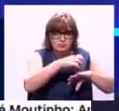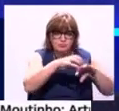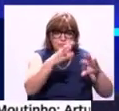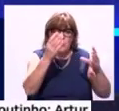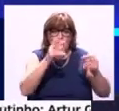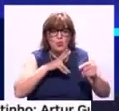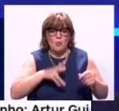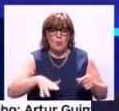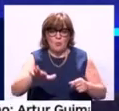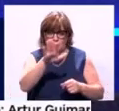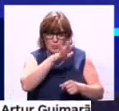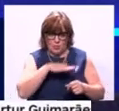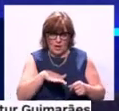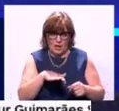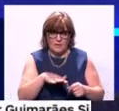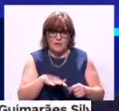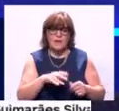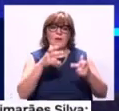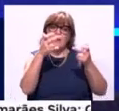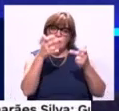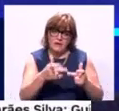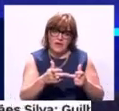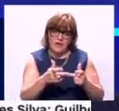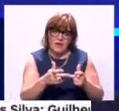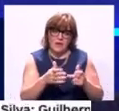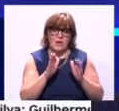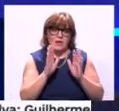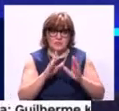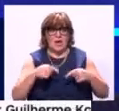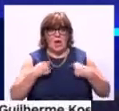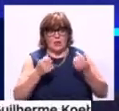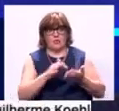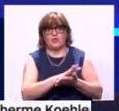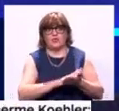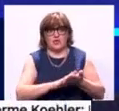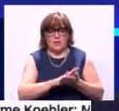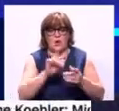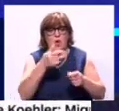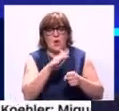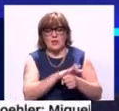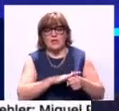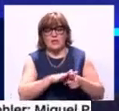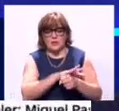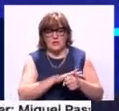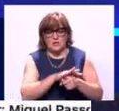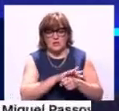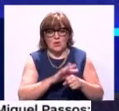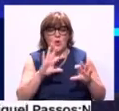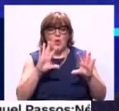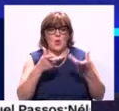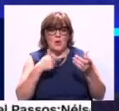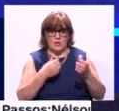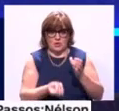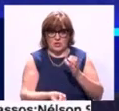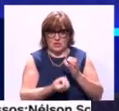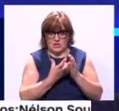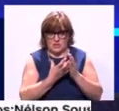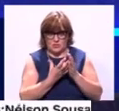filiais subsistam. Tem que ser autossustentáveis. Outra situação, quando nós